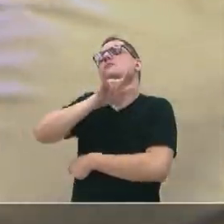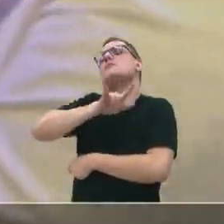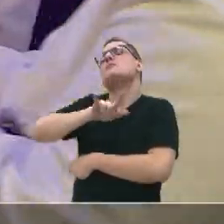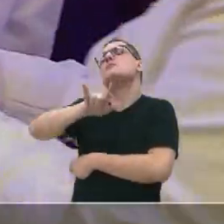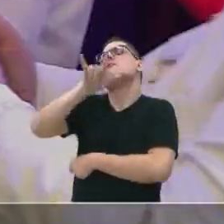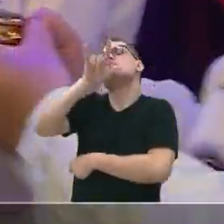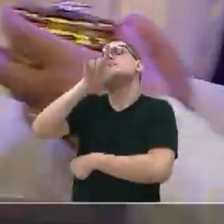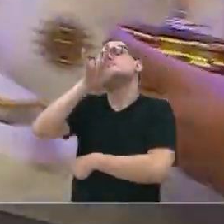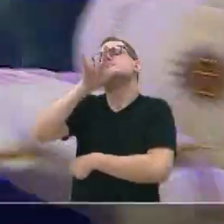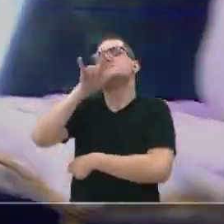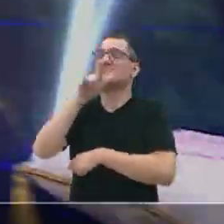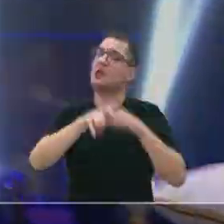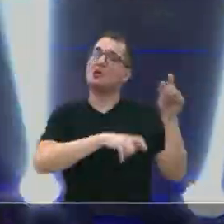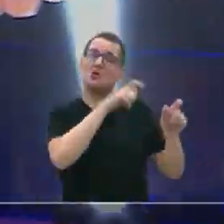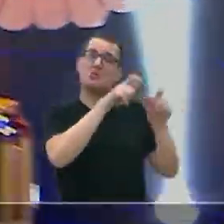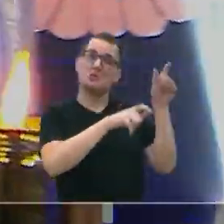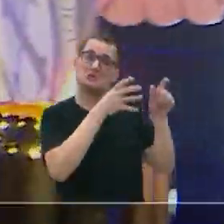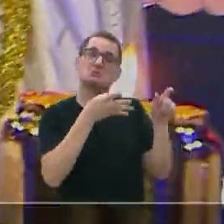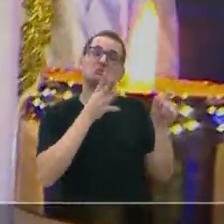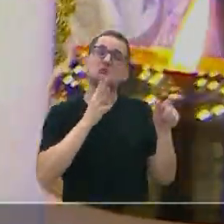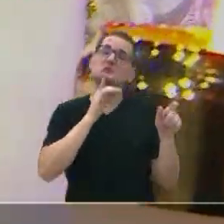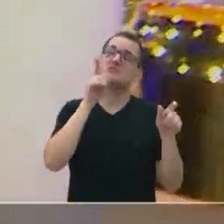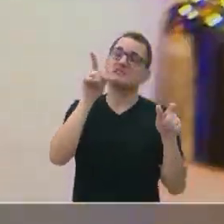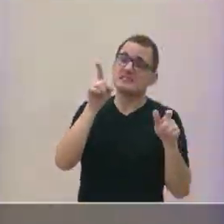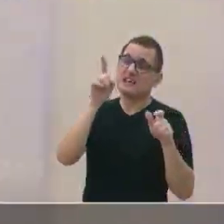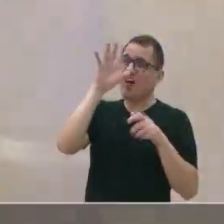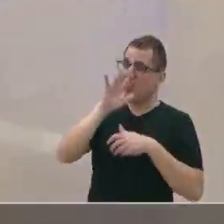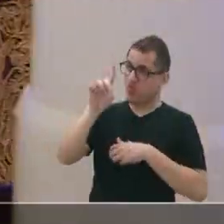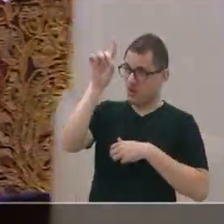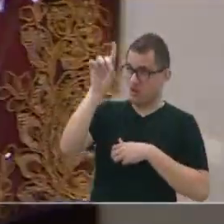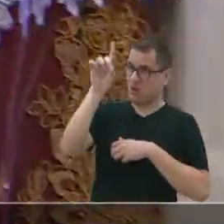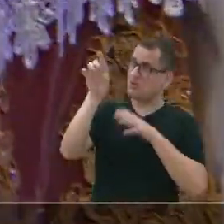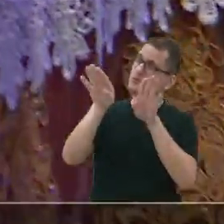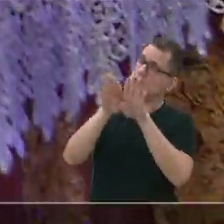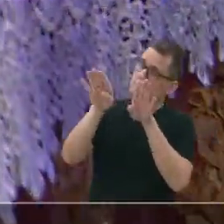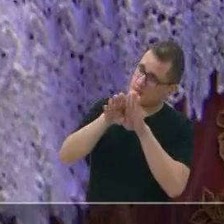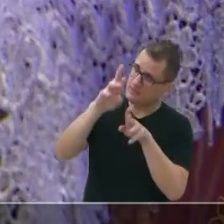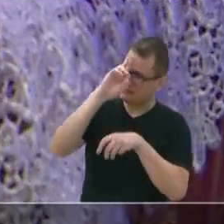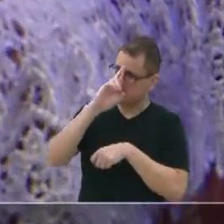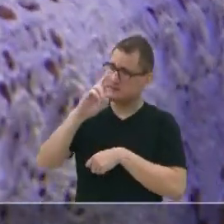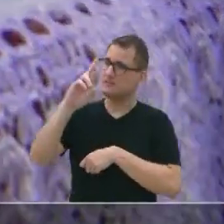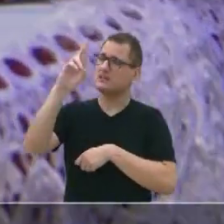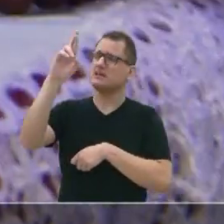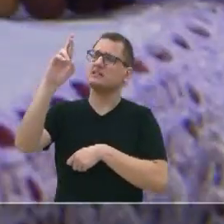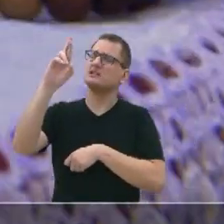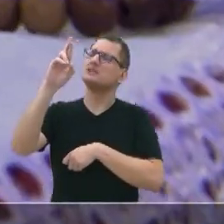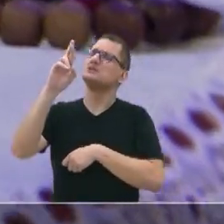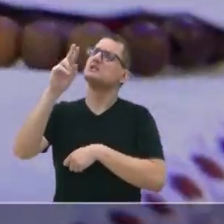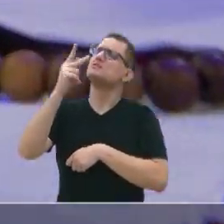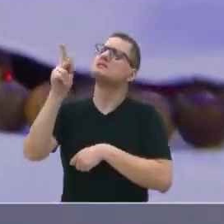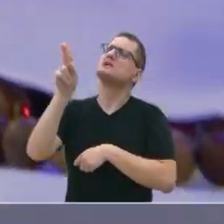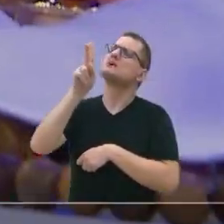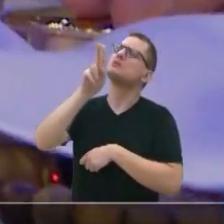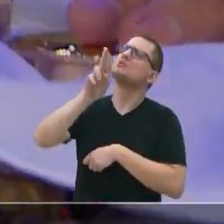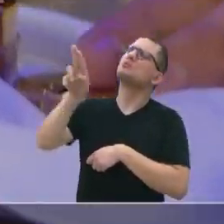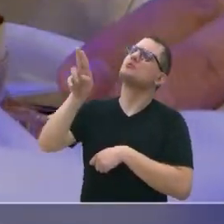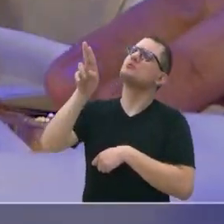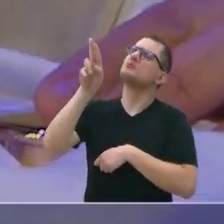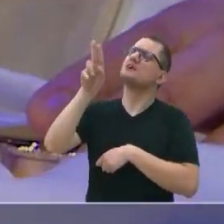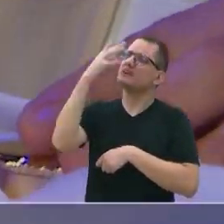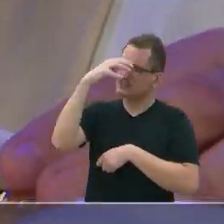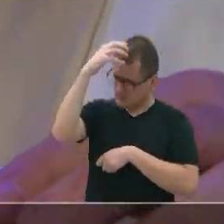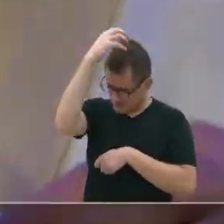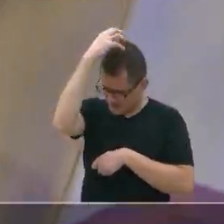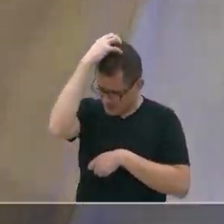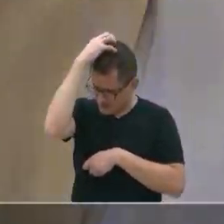Te chamam de Deus e de Senhor, te chamam de Rei e